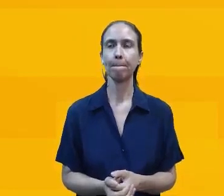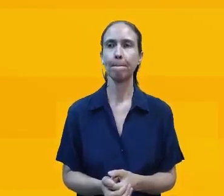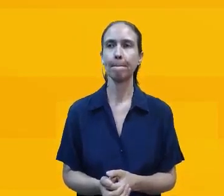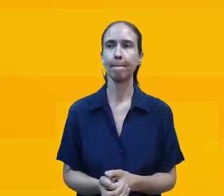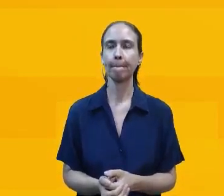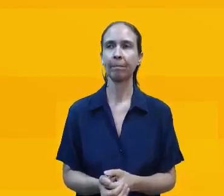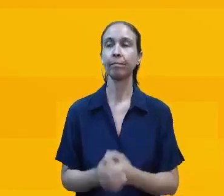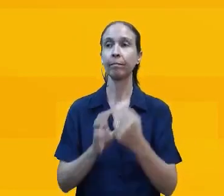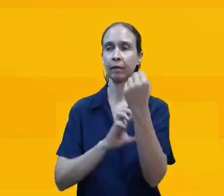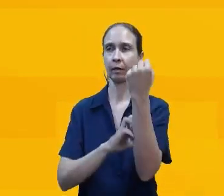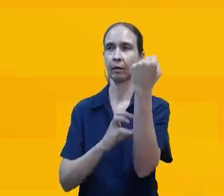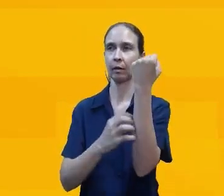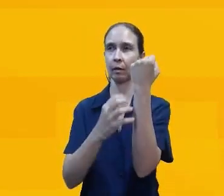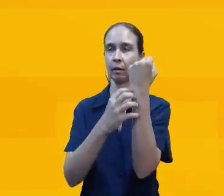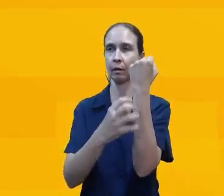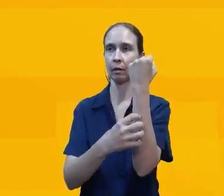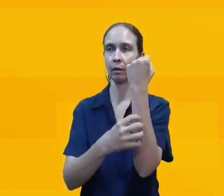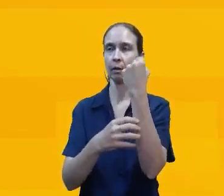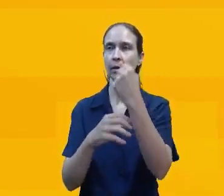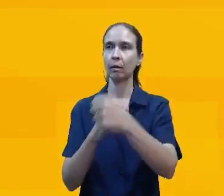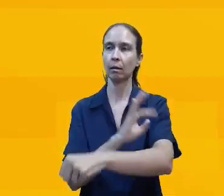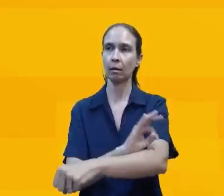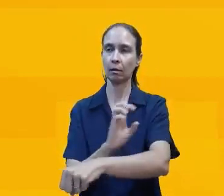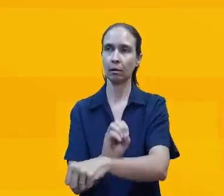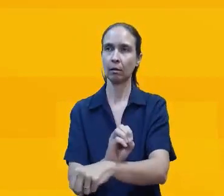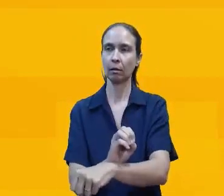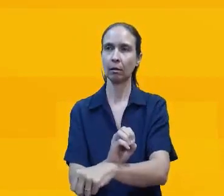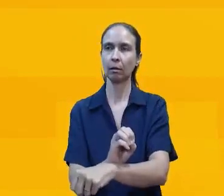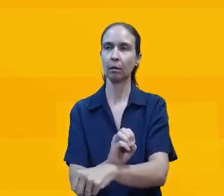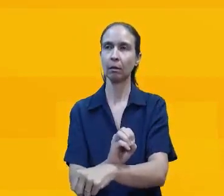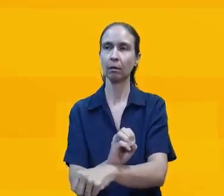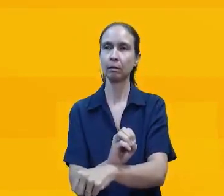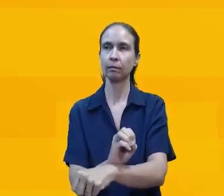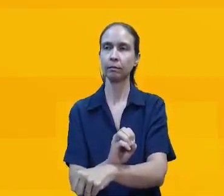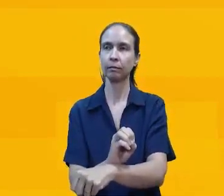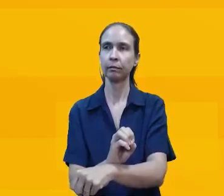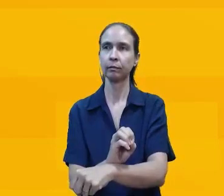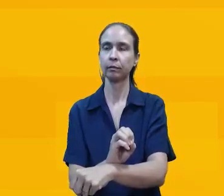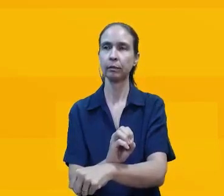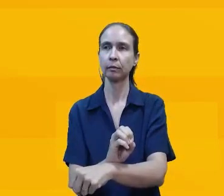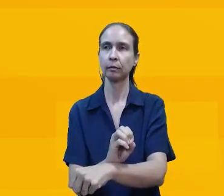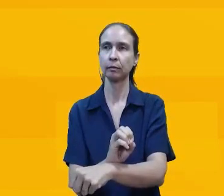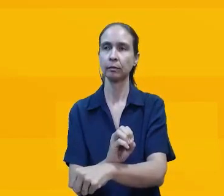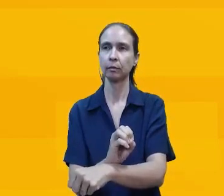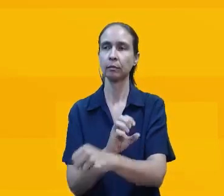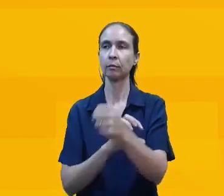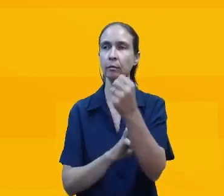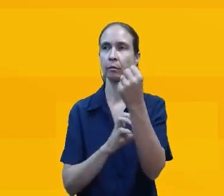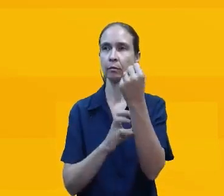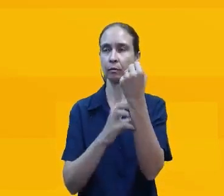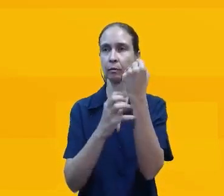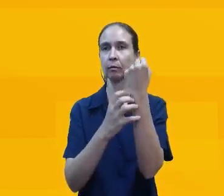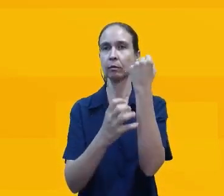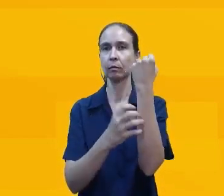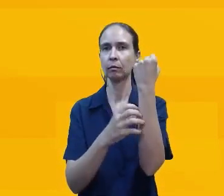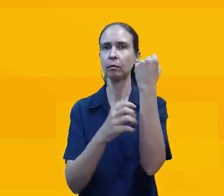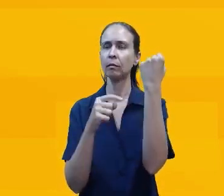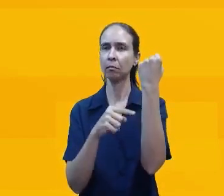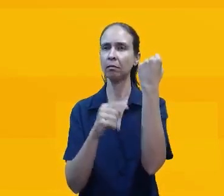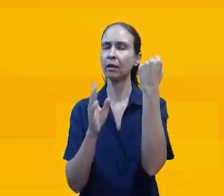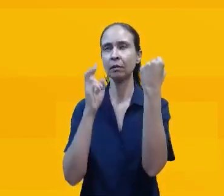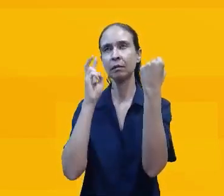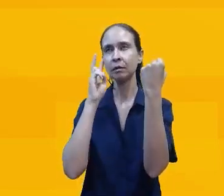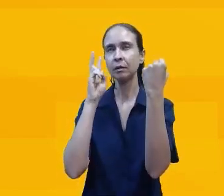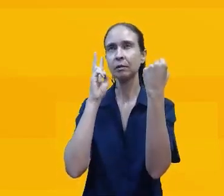o abacaxi do Tocantins, ele por si só tem a história, né? Não, não, a gente não precisa nem